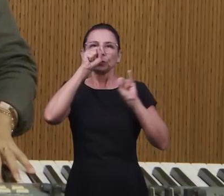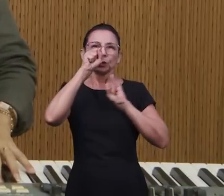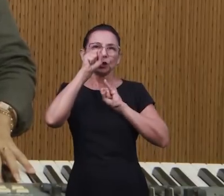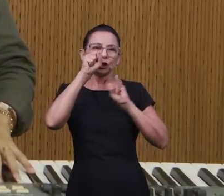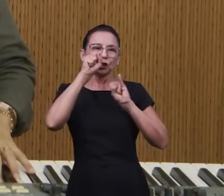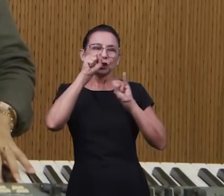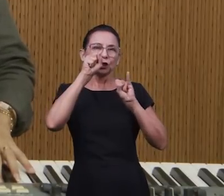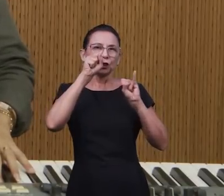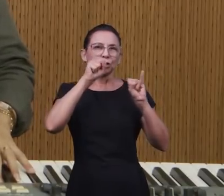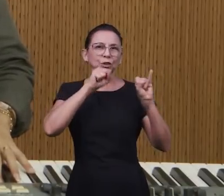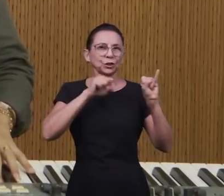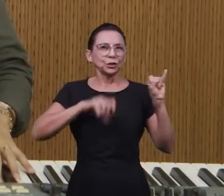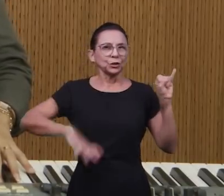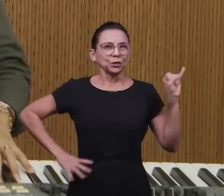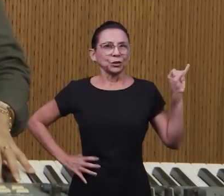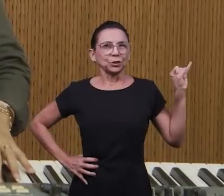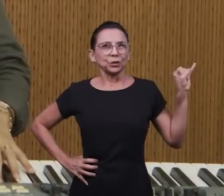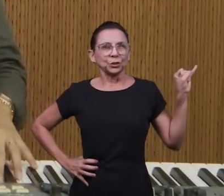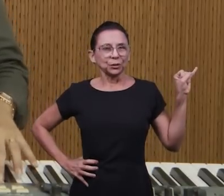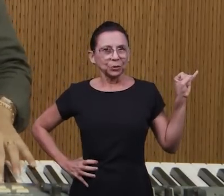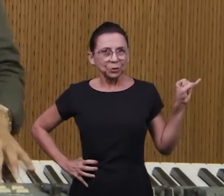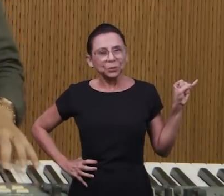inspirou,